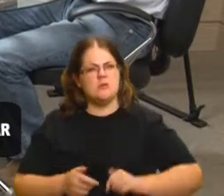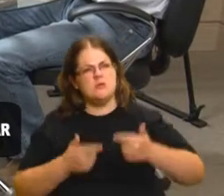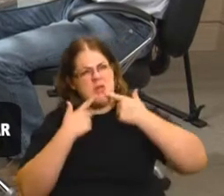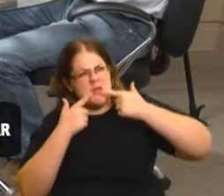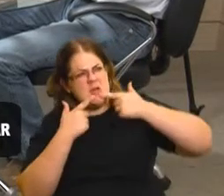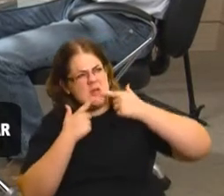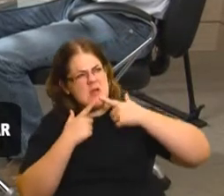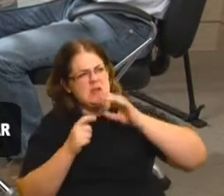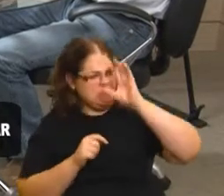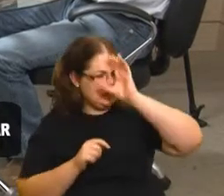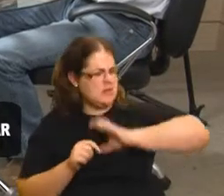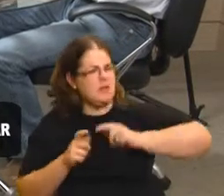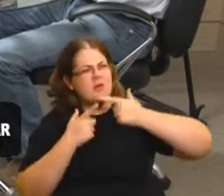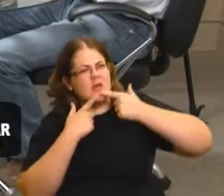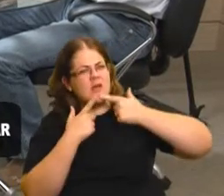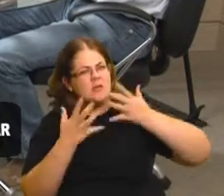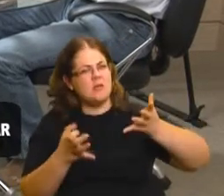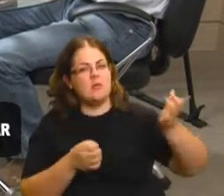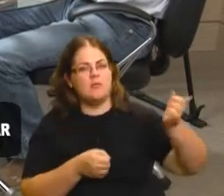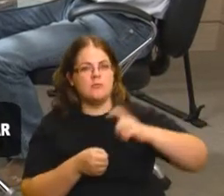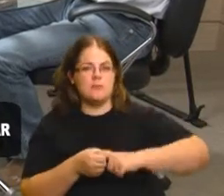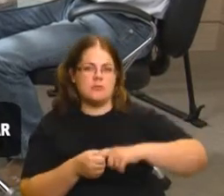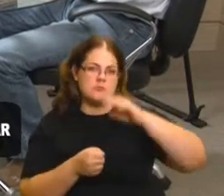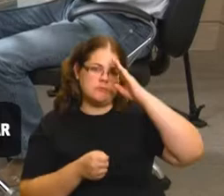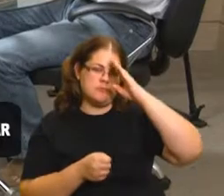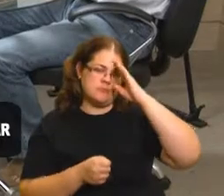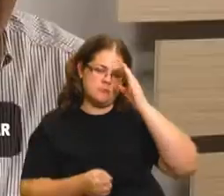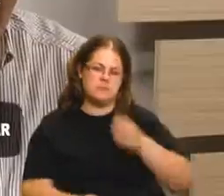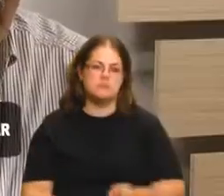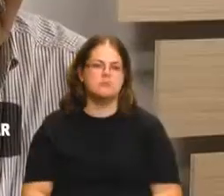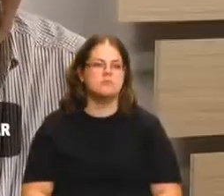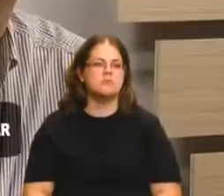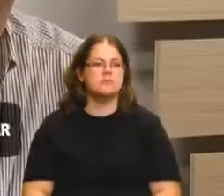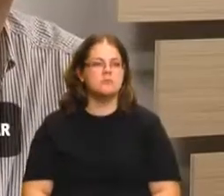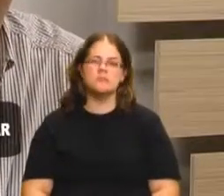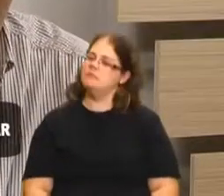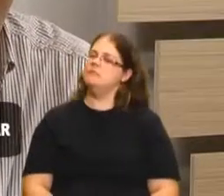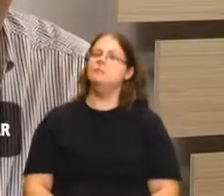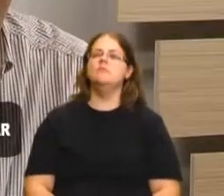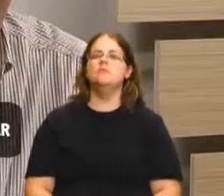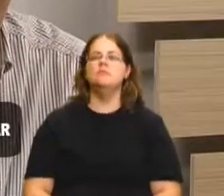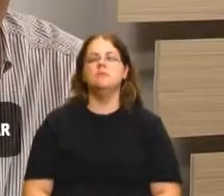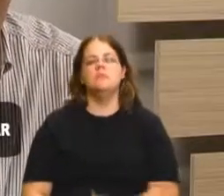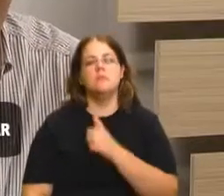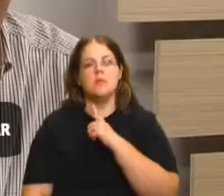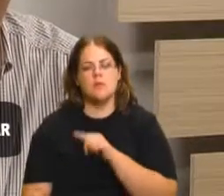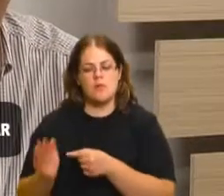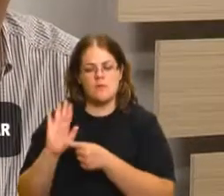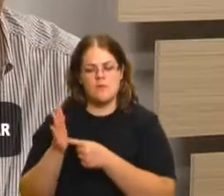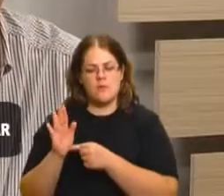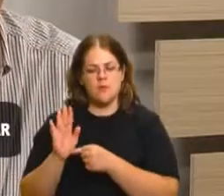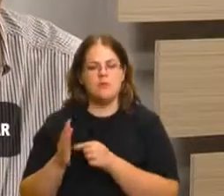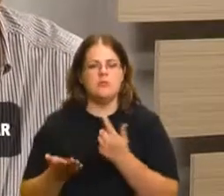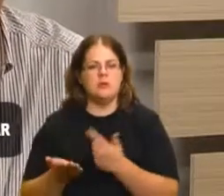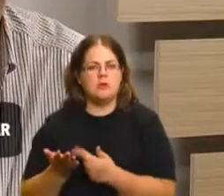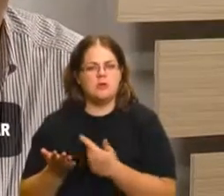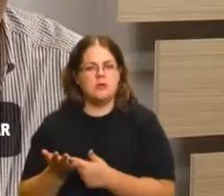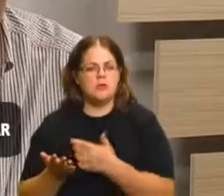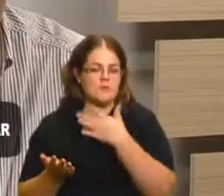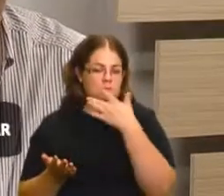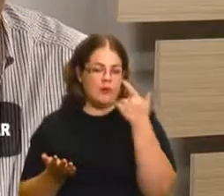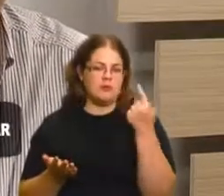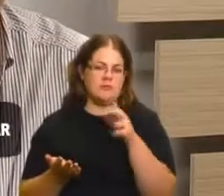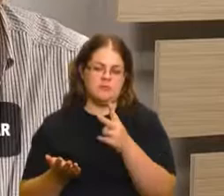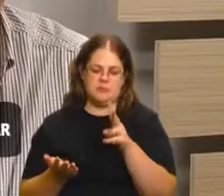centro dizer: queremos a volta do regime militar, né? No momento como esse. Não, tem muitos filmes, muitos livros fáceis de ler e